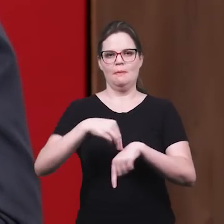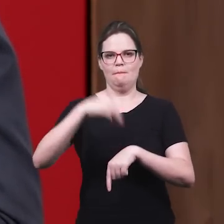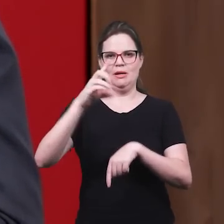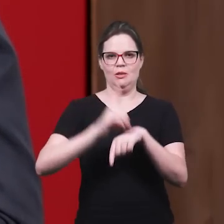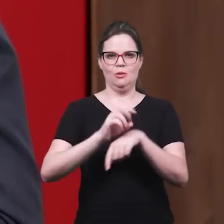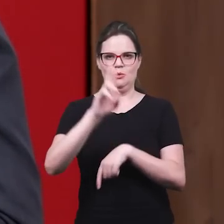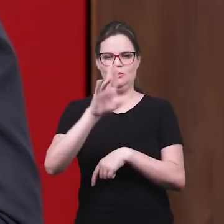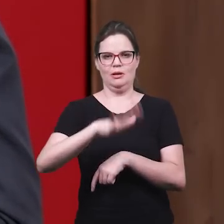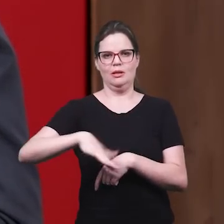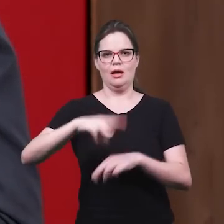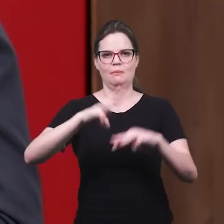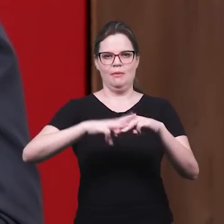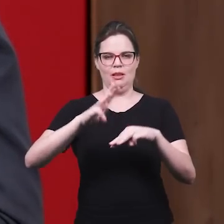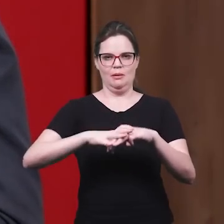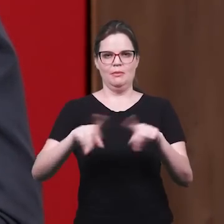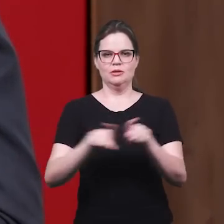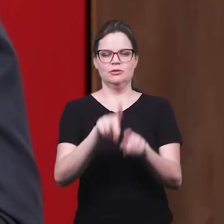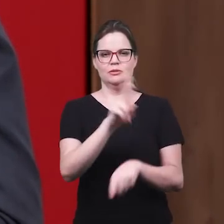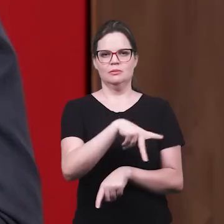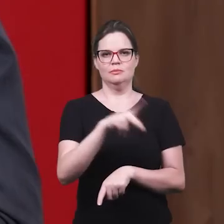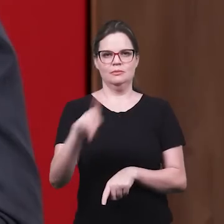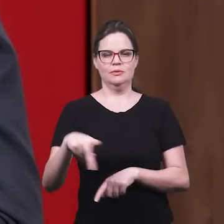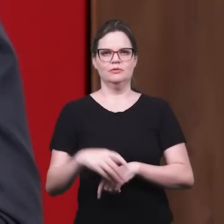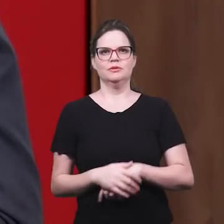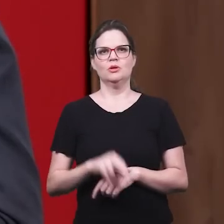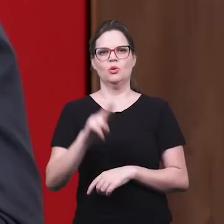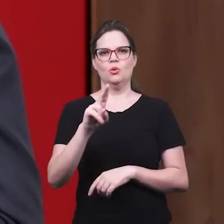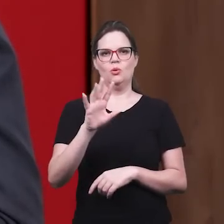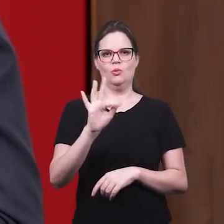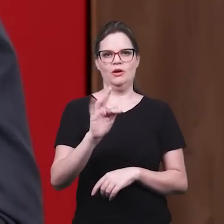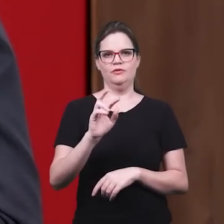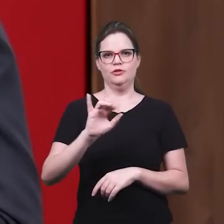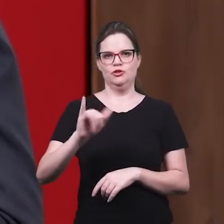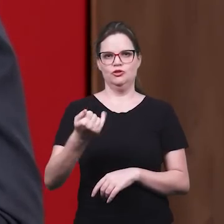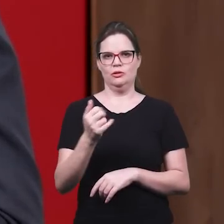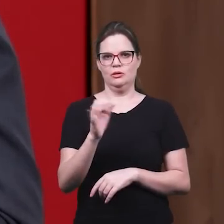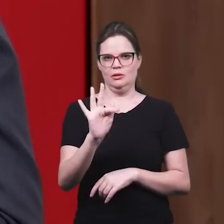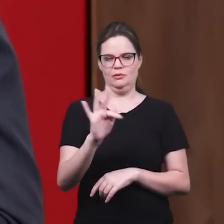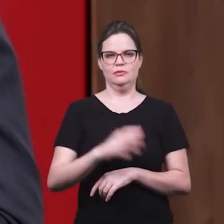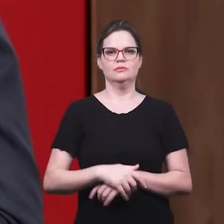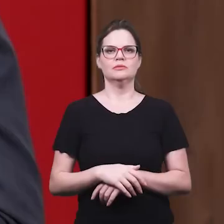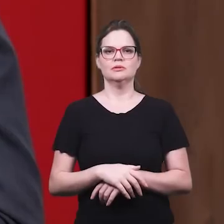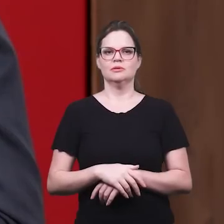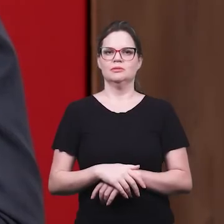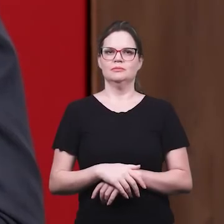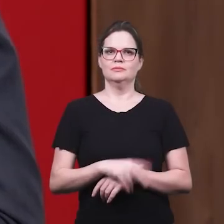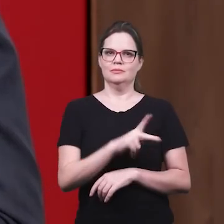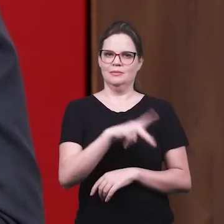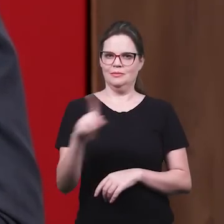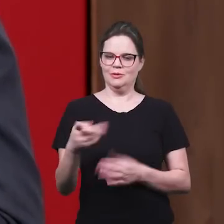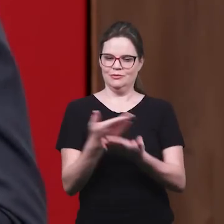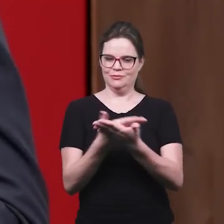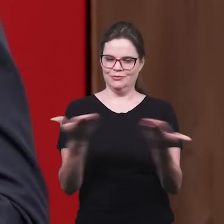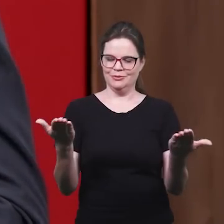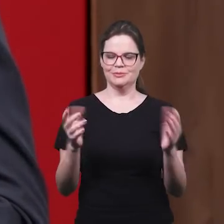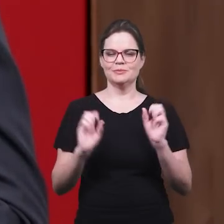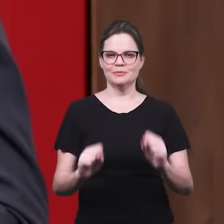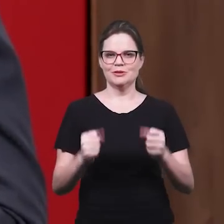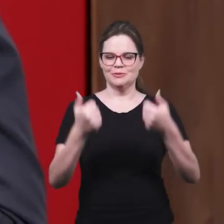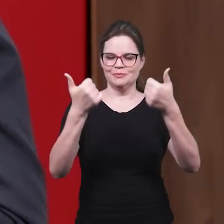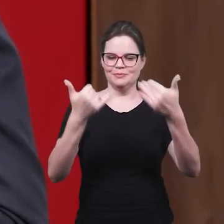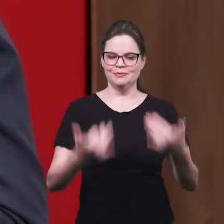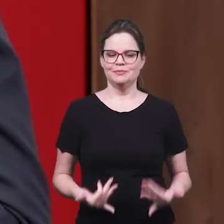doutor em matemática e professor na UFJF. Professor Alexander, fale um pouquinho